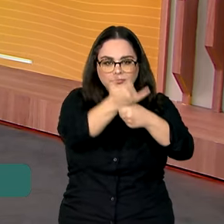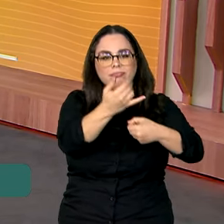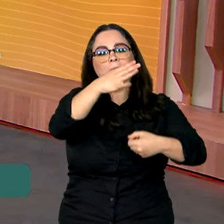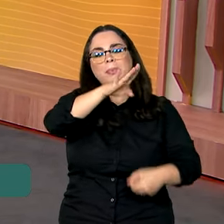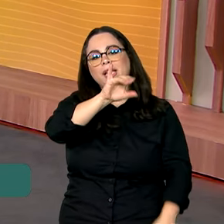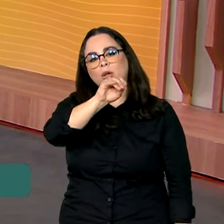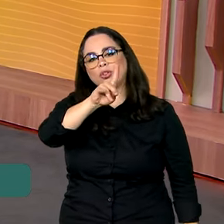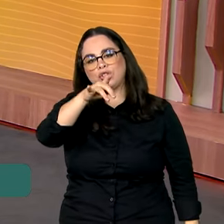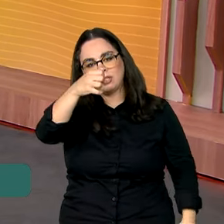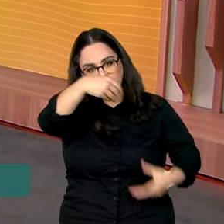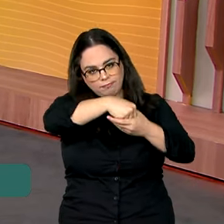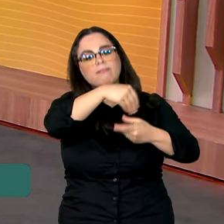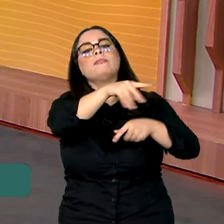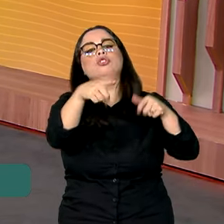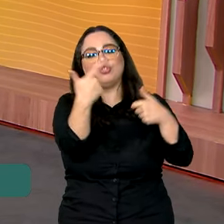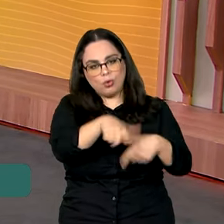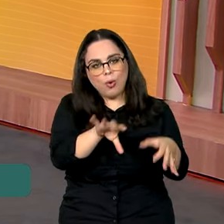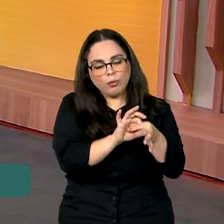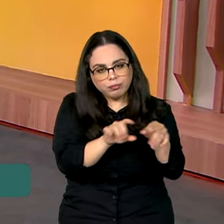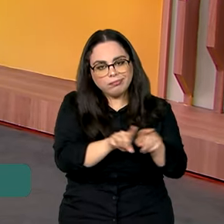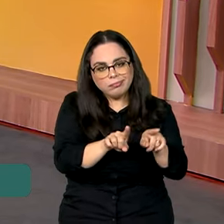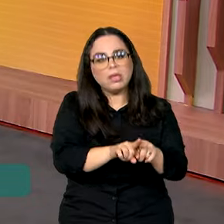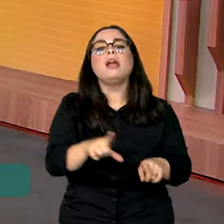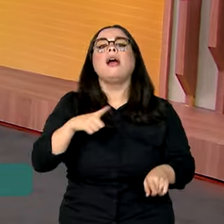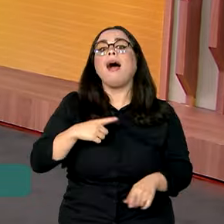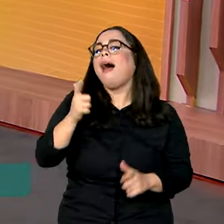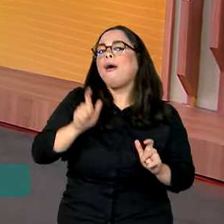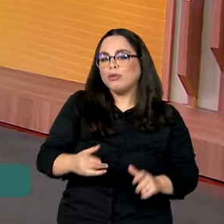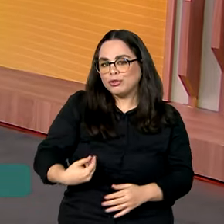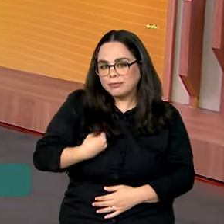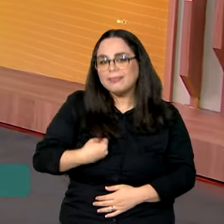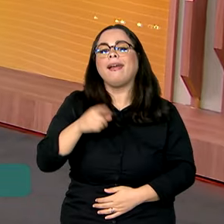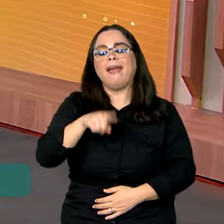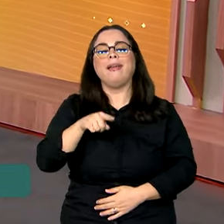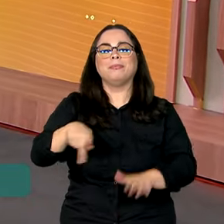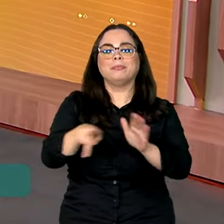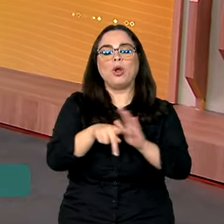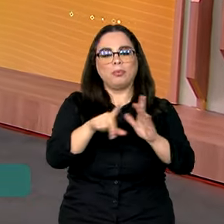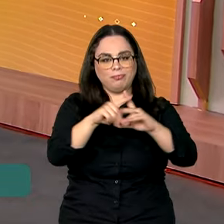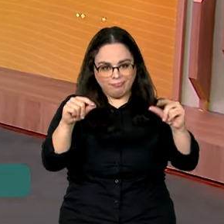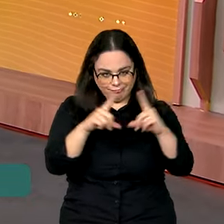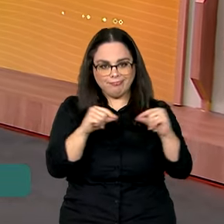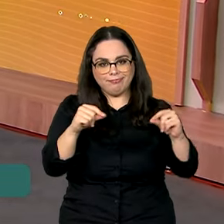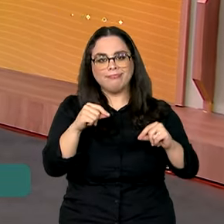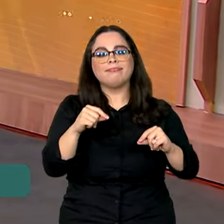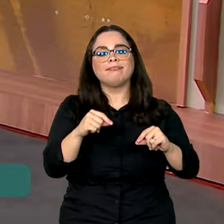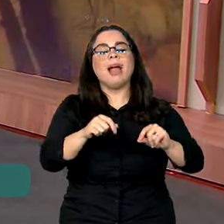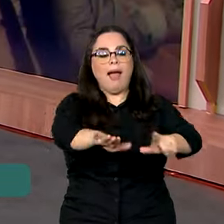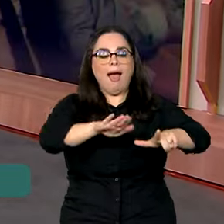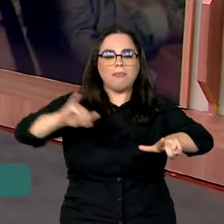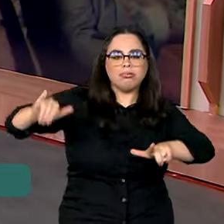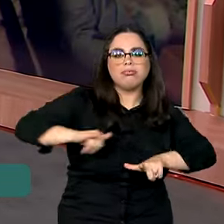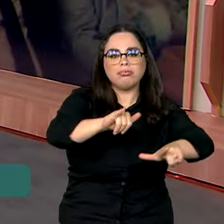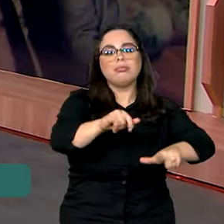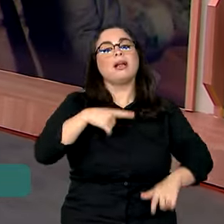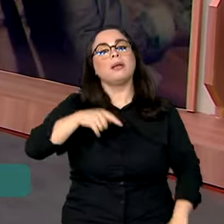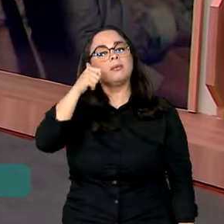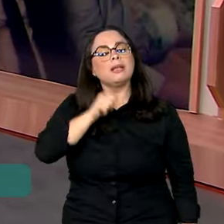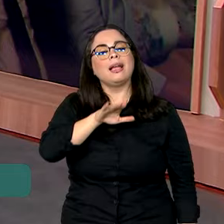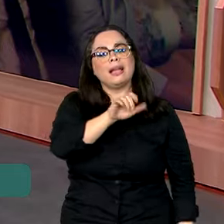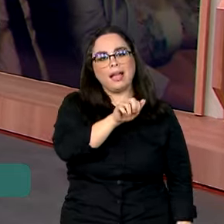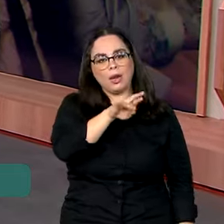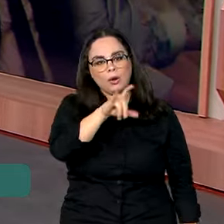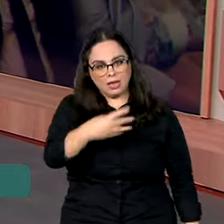base aérea de Brasília, onde também tem a feira Liderança Verde Brasil Expo. A repórter Carolina Becker traz